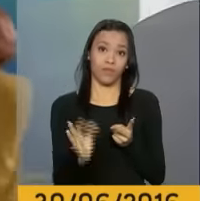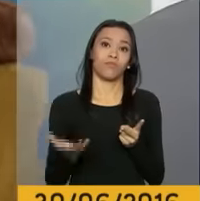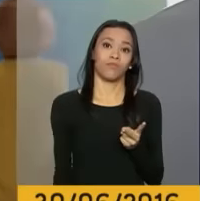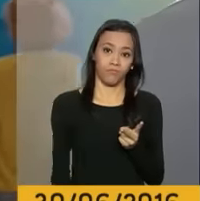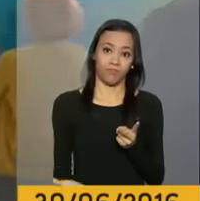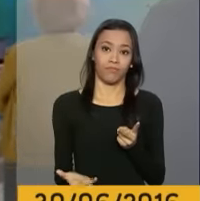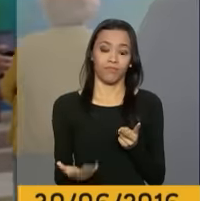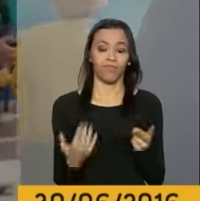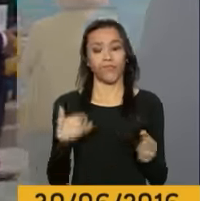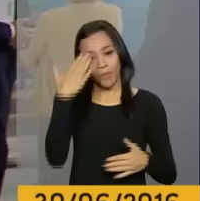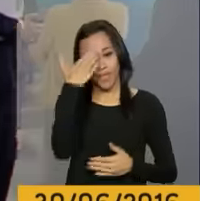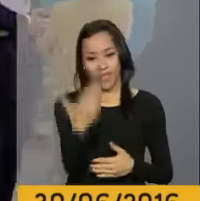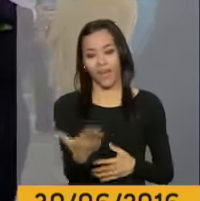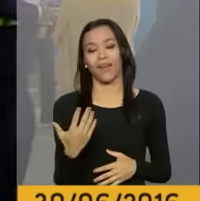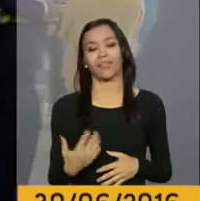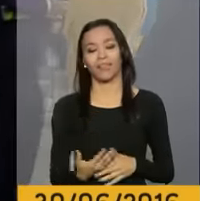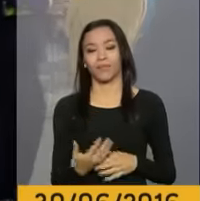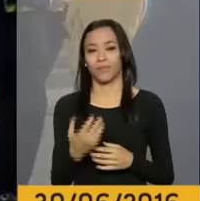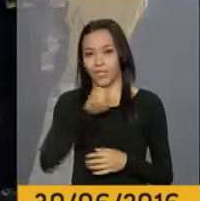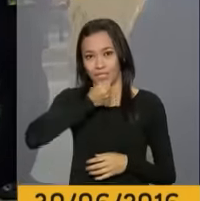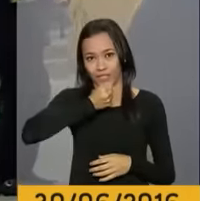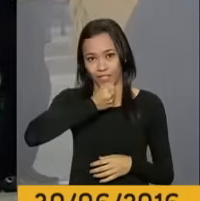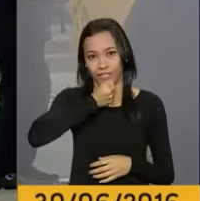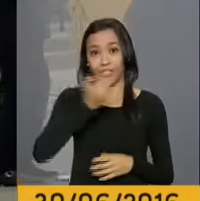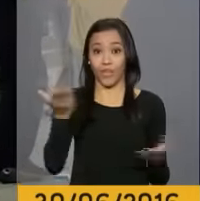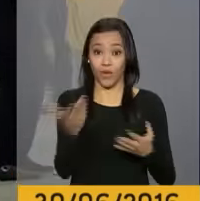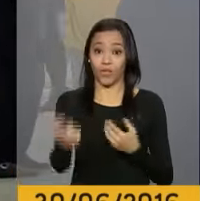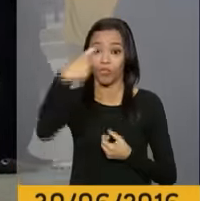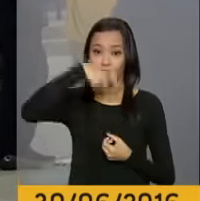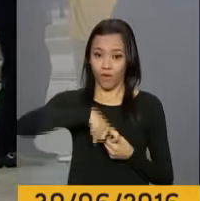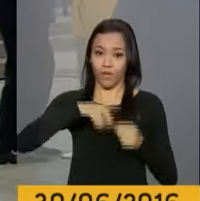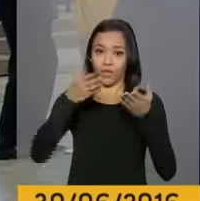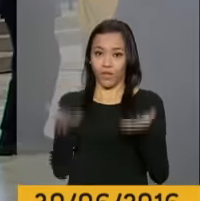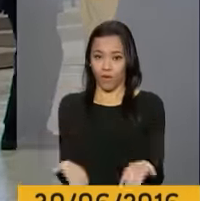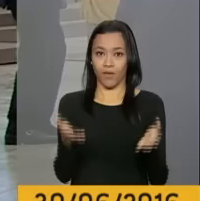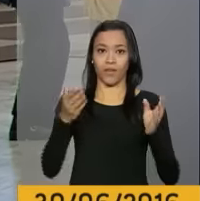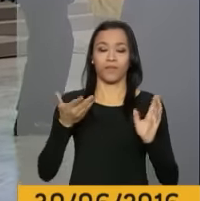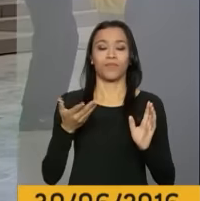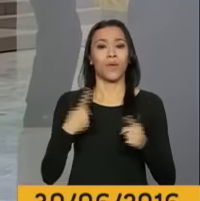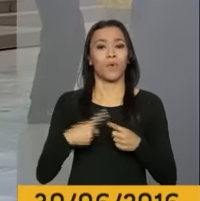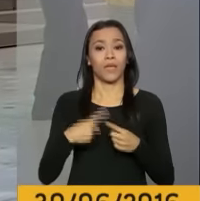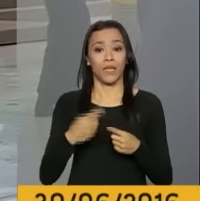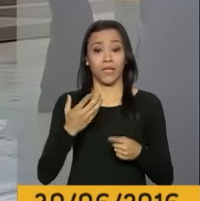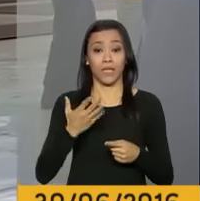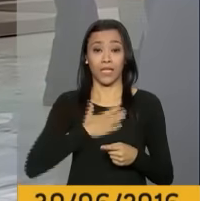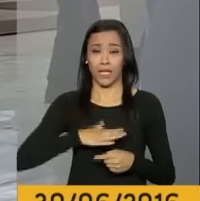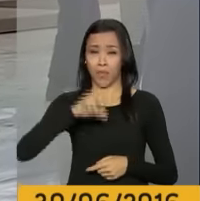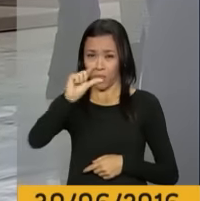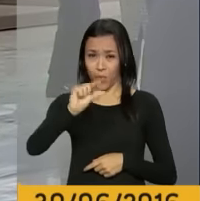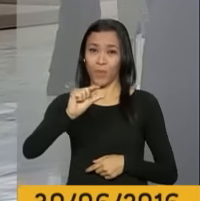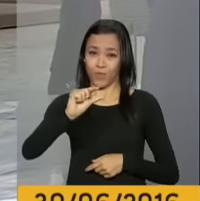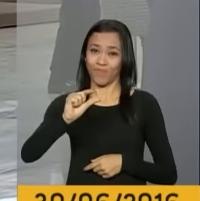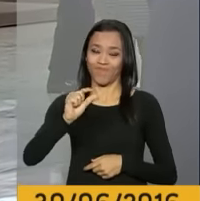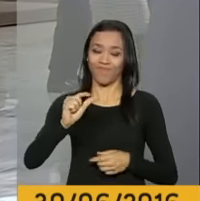Eu agradeço muito a entrevista mais curta agora. A gente vai voltar com você aí no estúdio, Daniele, porque essa cerimônia começa daqui a pouco, a